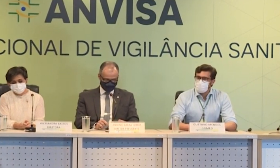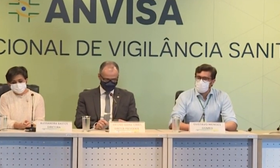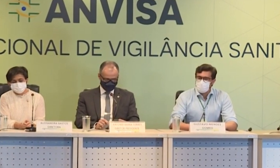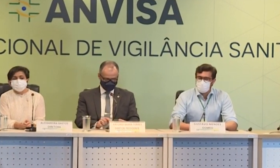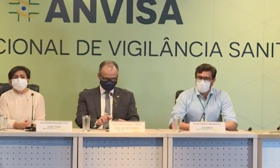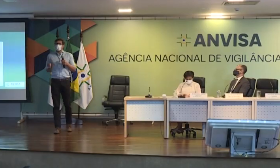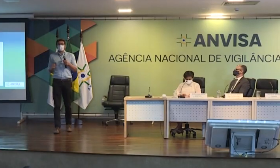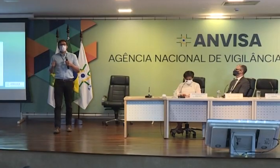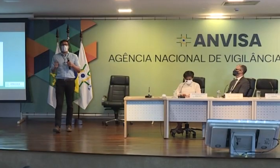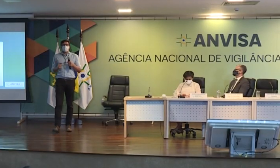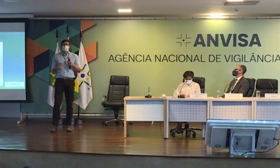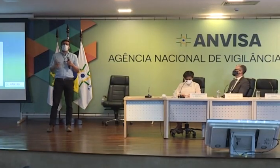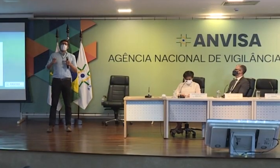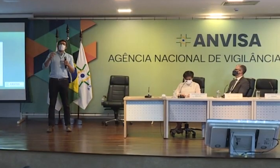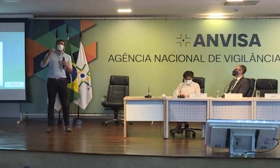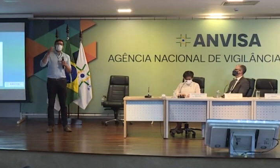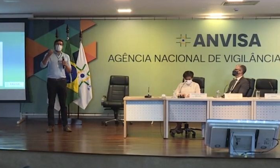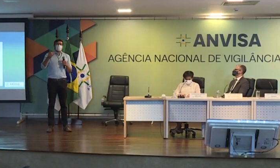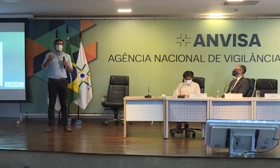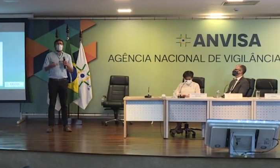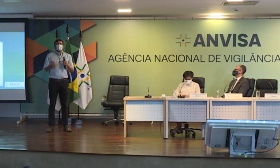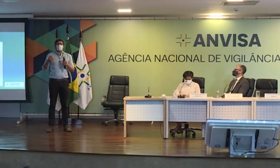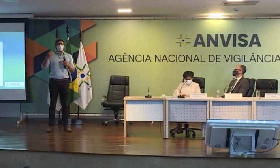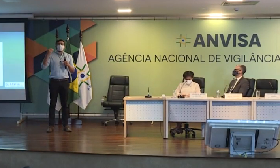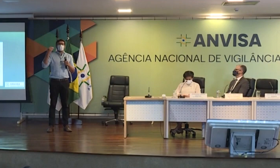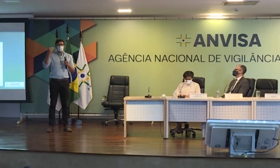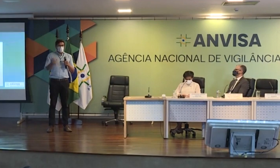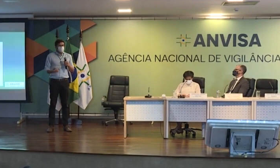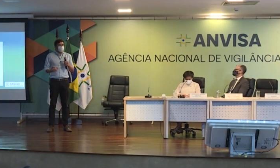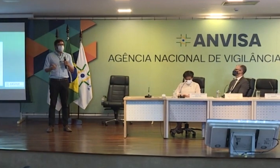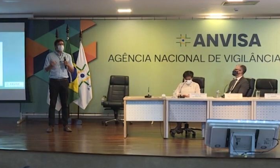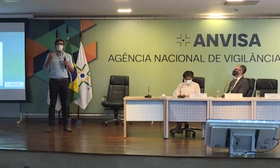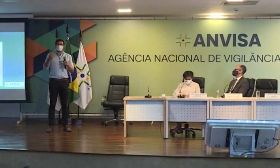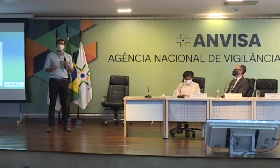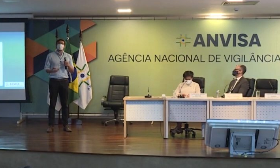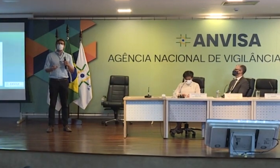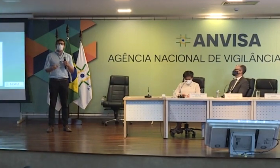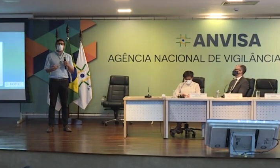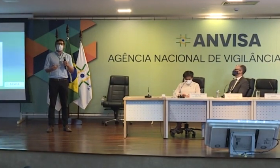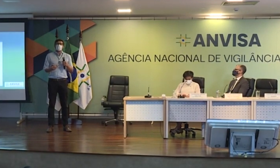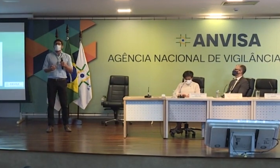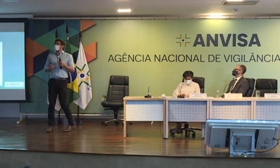depois, foi a vez de um pedido similar para a vacina da Oxford-AstraZeneca, desenvolvida com a Fiocruz.